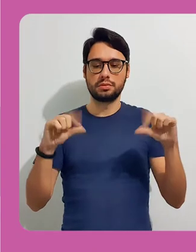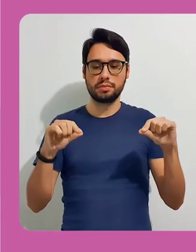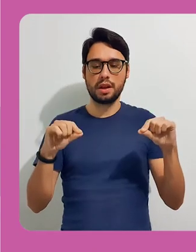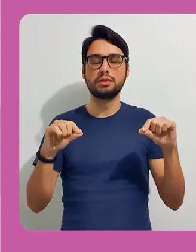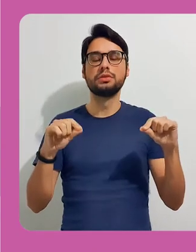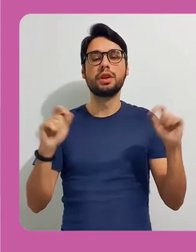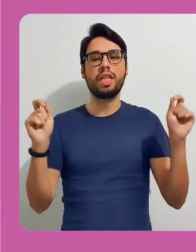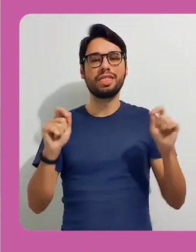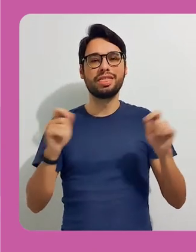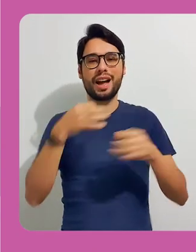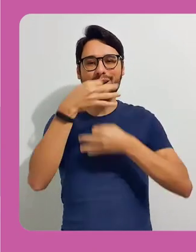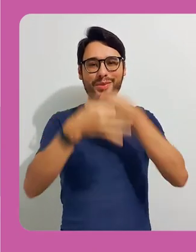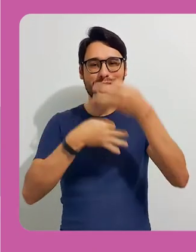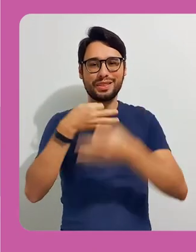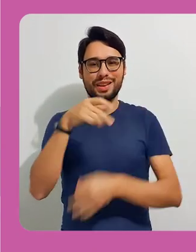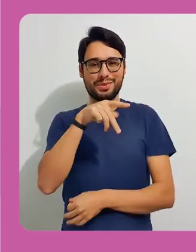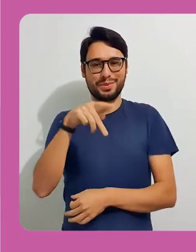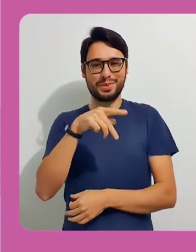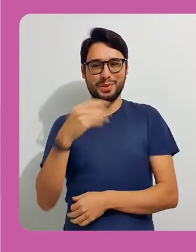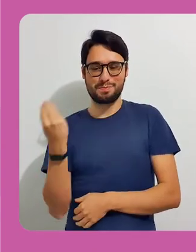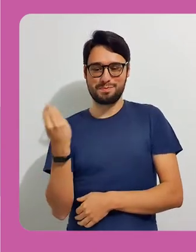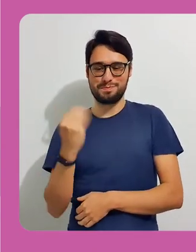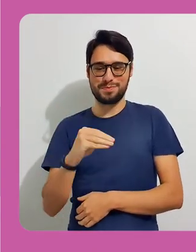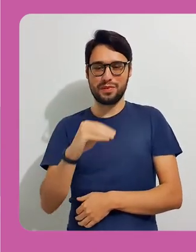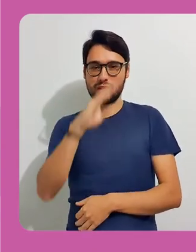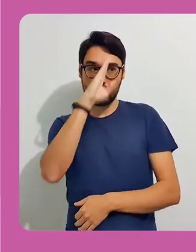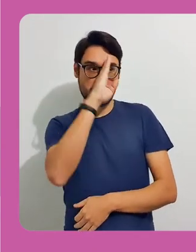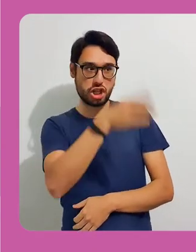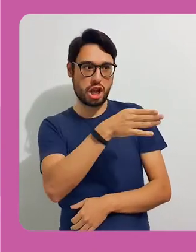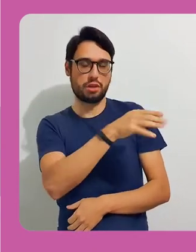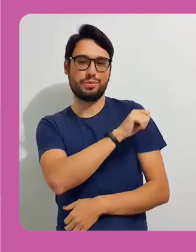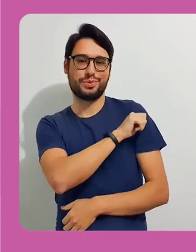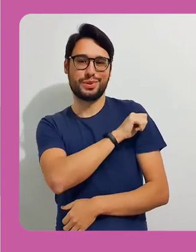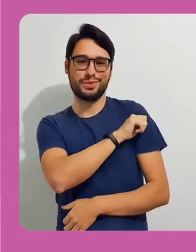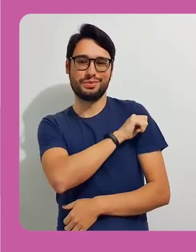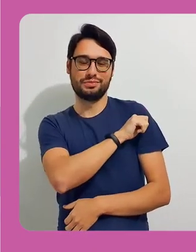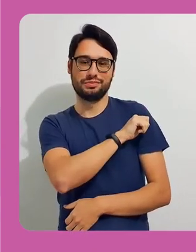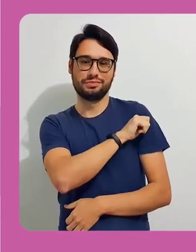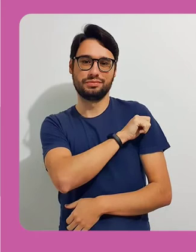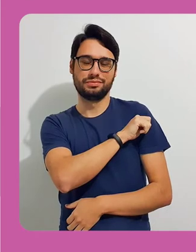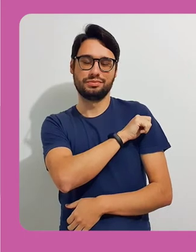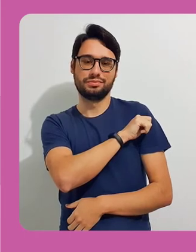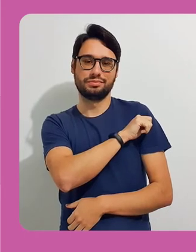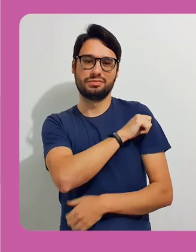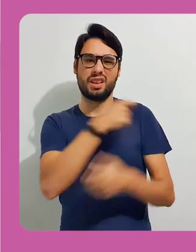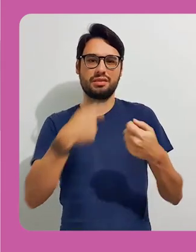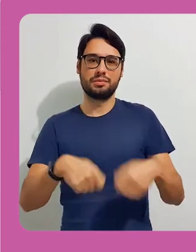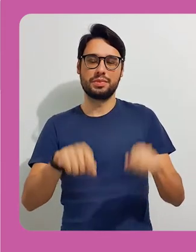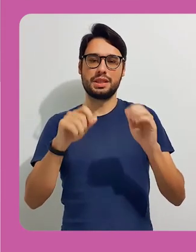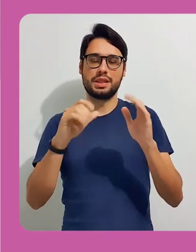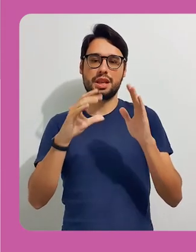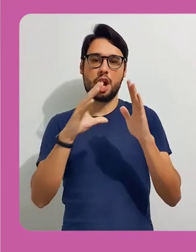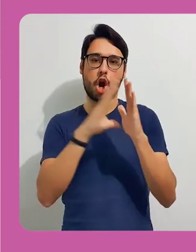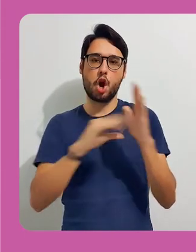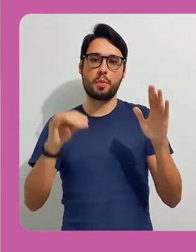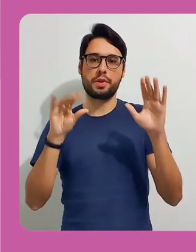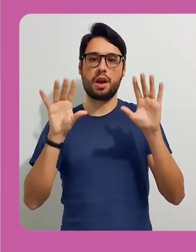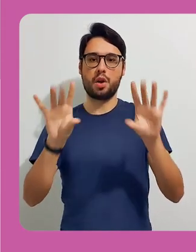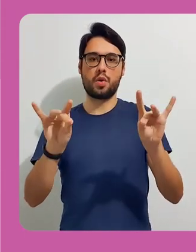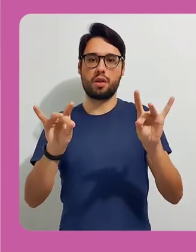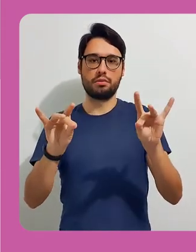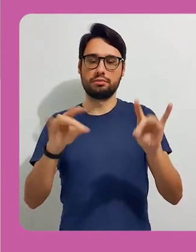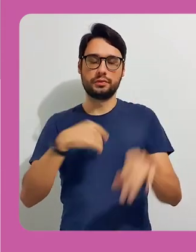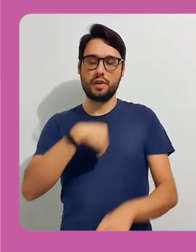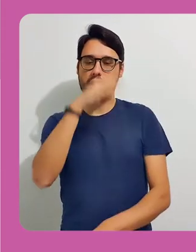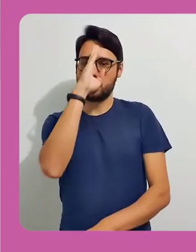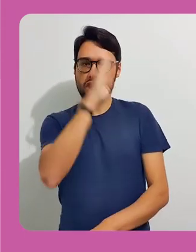escrever um texto online na hora que você dá o feedback que esse texto vai aparecer na caixa de texto abaixo uma caixinha de triste igual a